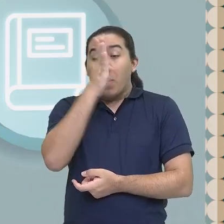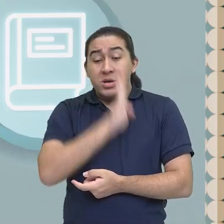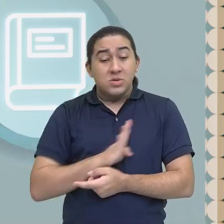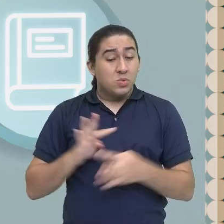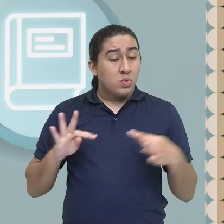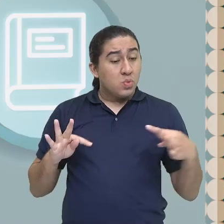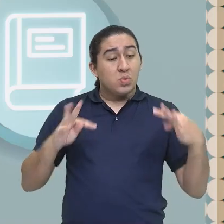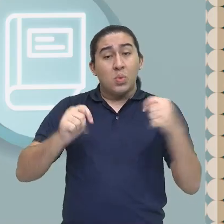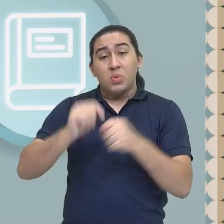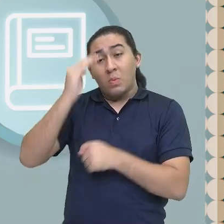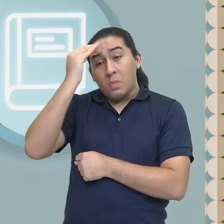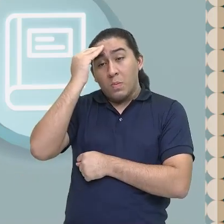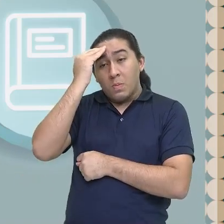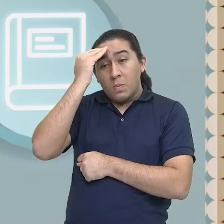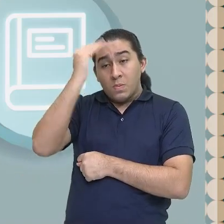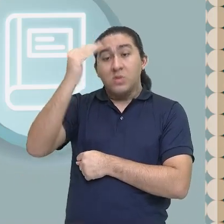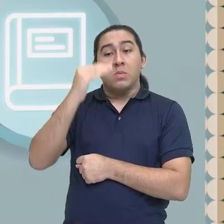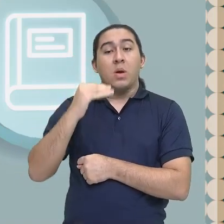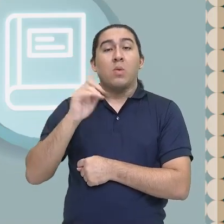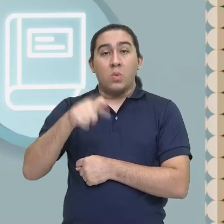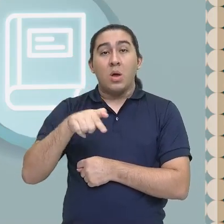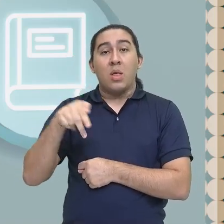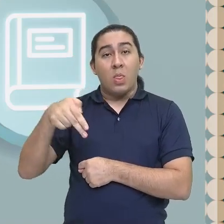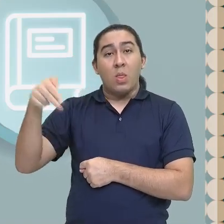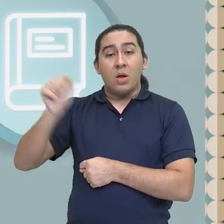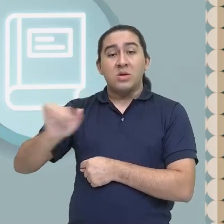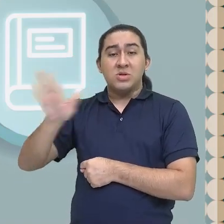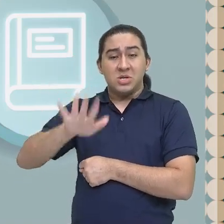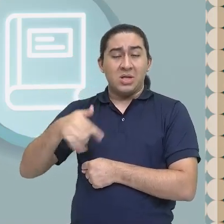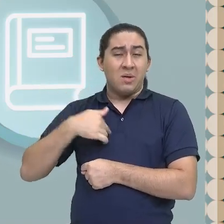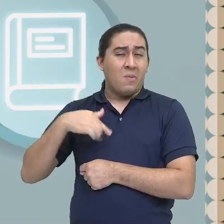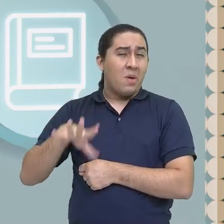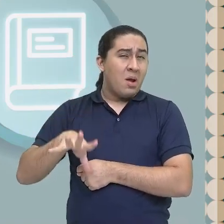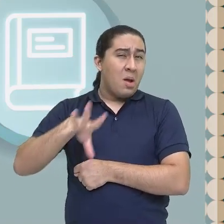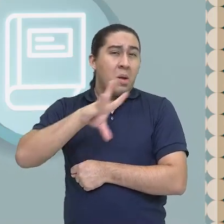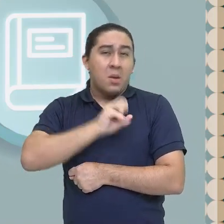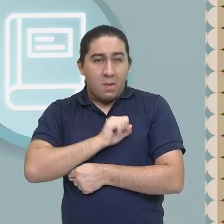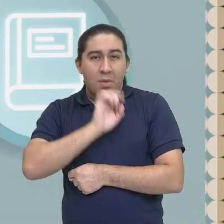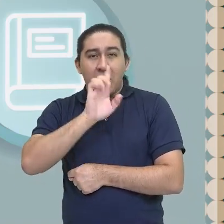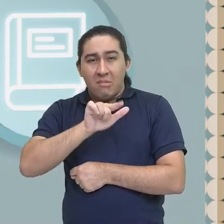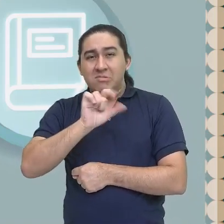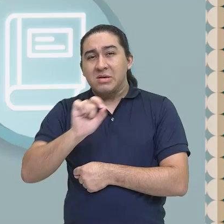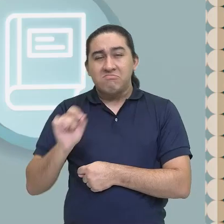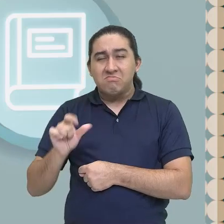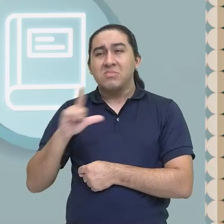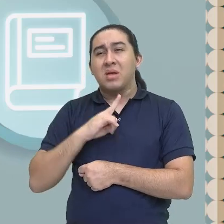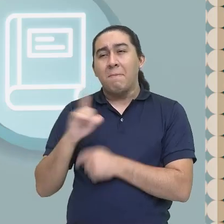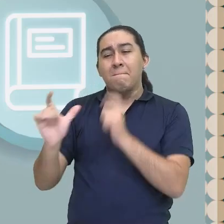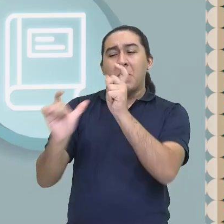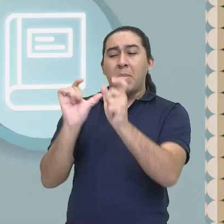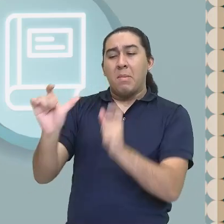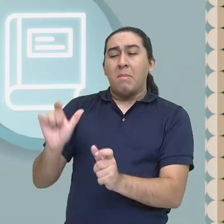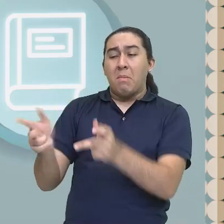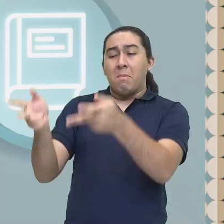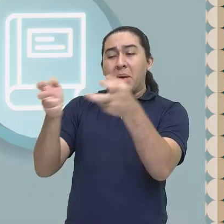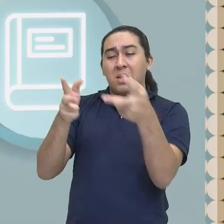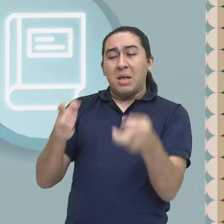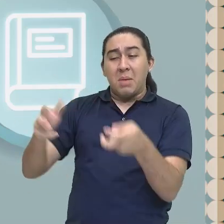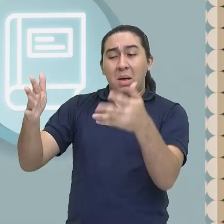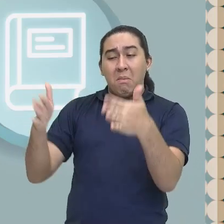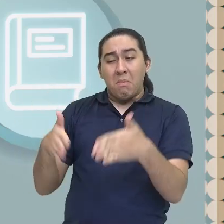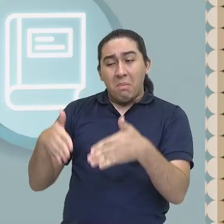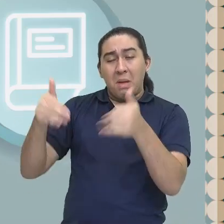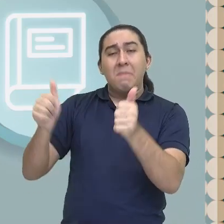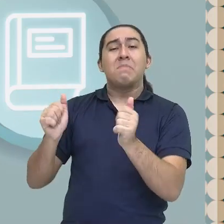todo, principalmente a nordestina, que eu gosto demais, que é bem marcante, né, o sotaque. Então, é